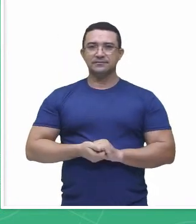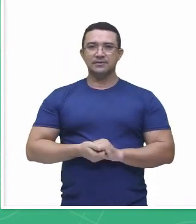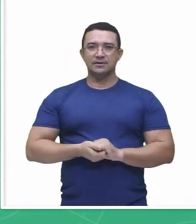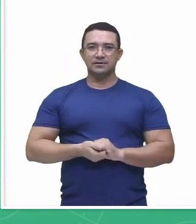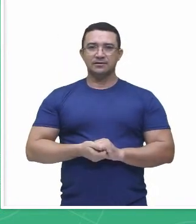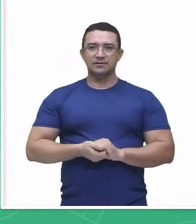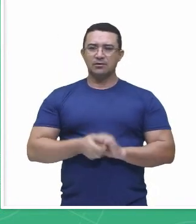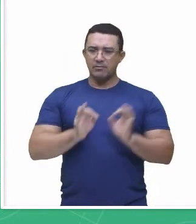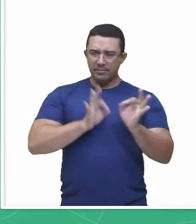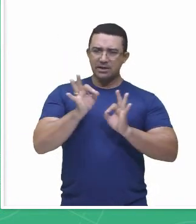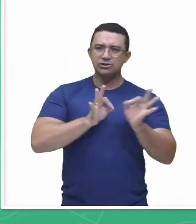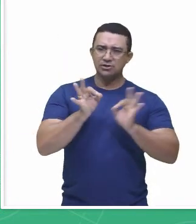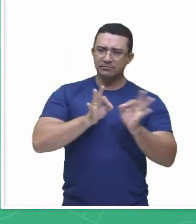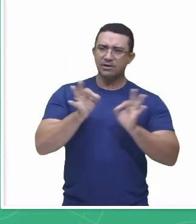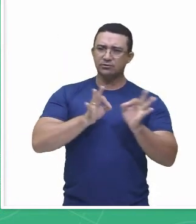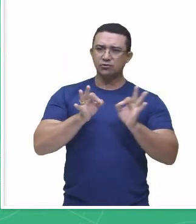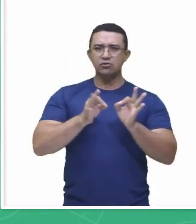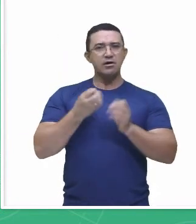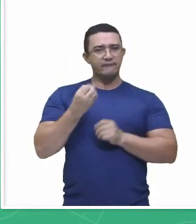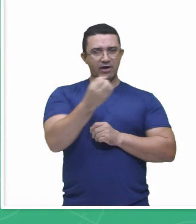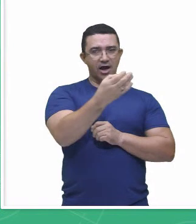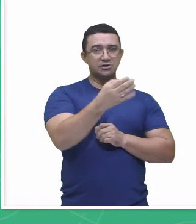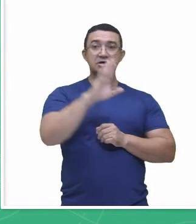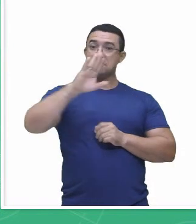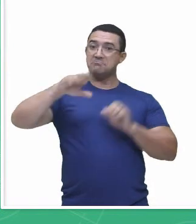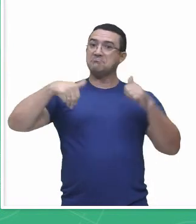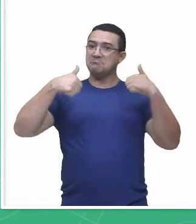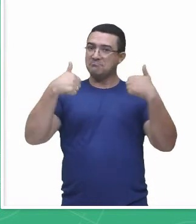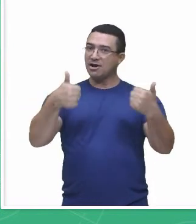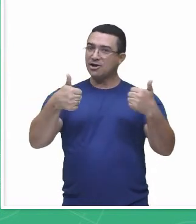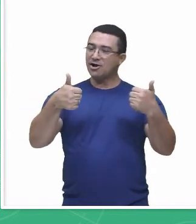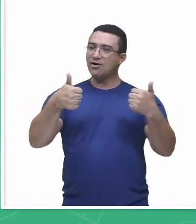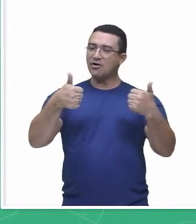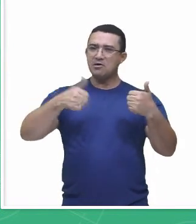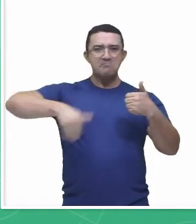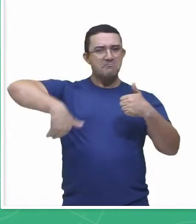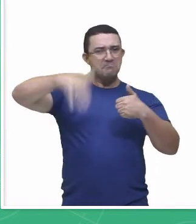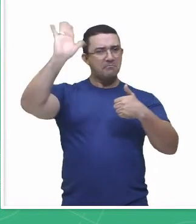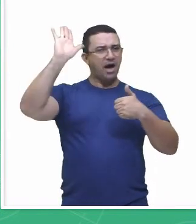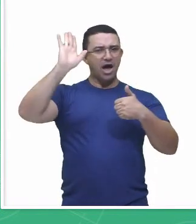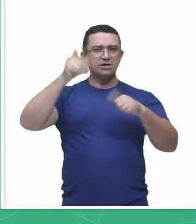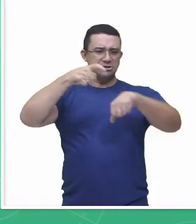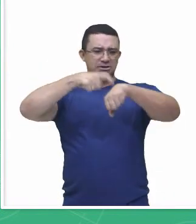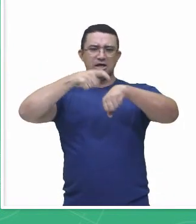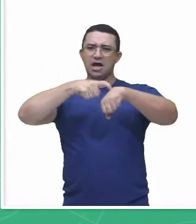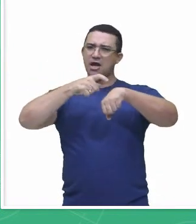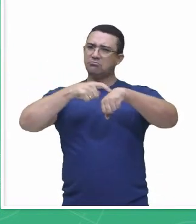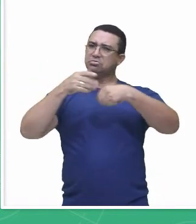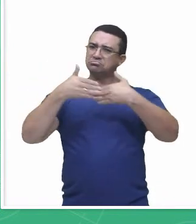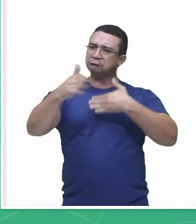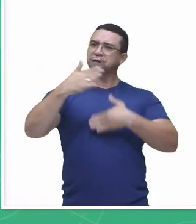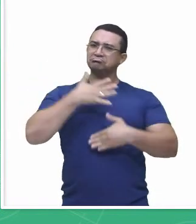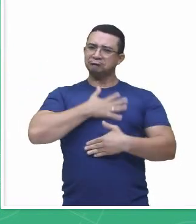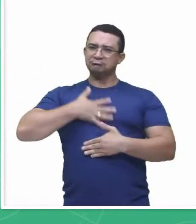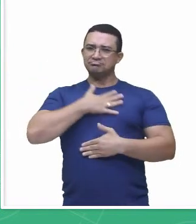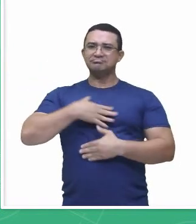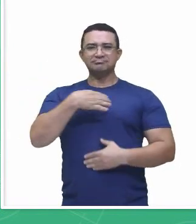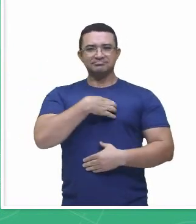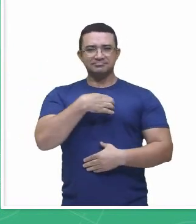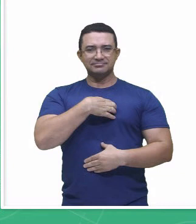o planejamento de uma viagem pode esticar, digamos assim, prolongar o prazer que uma viagem em si pode gerar, tá